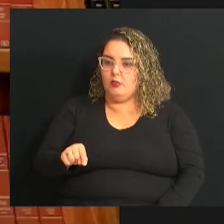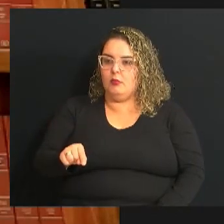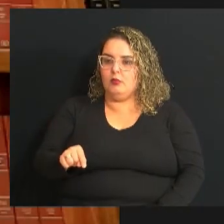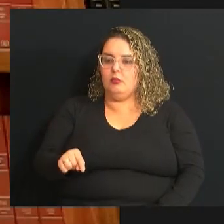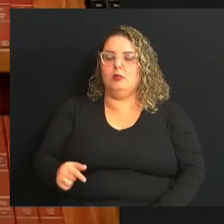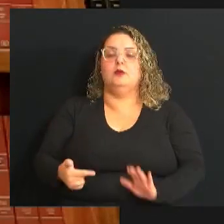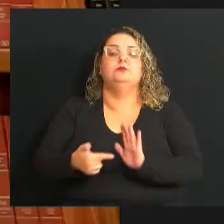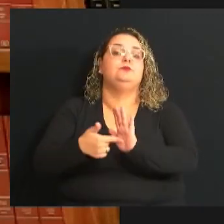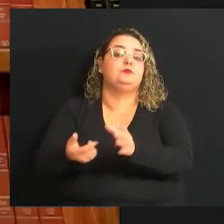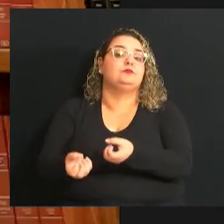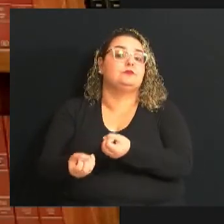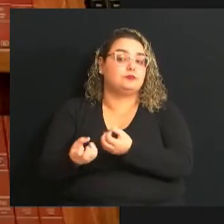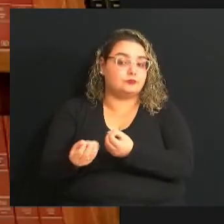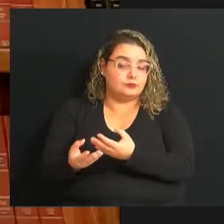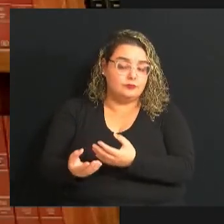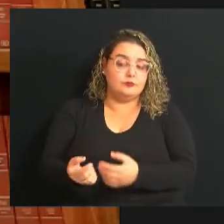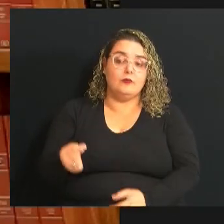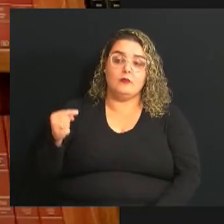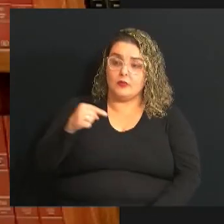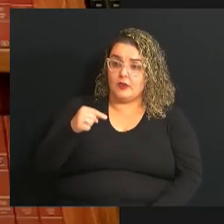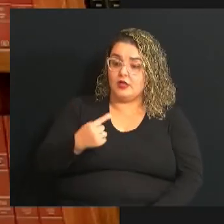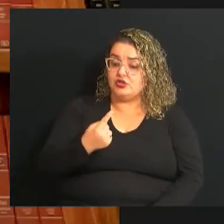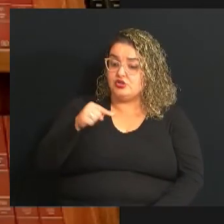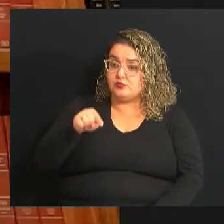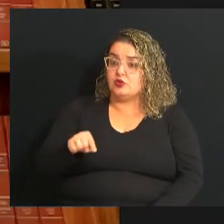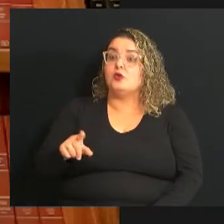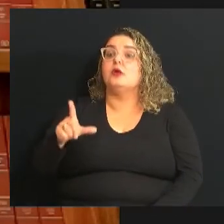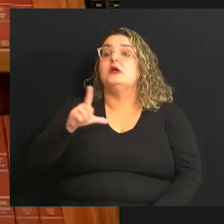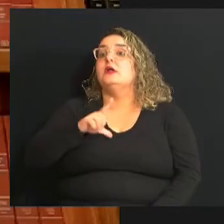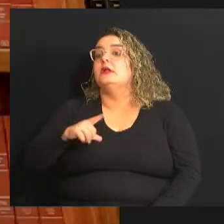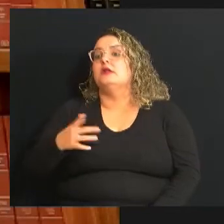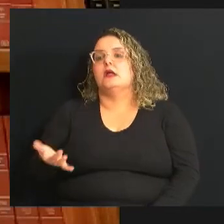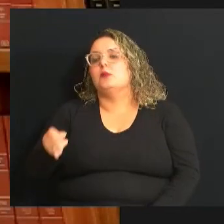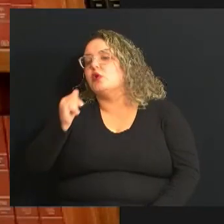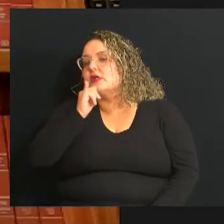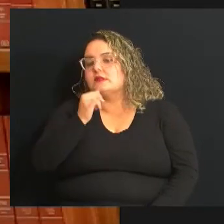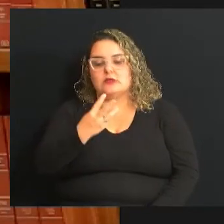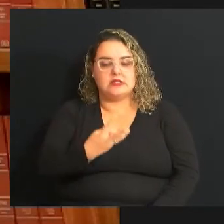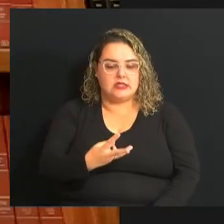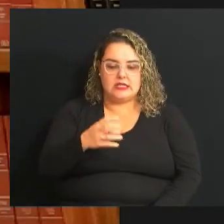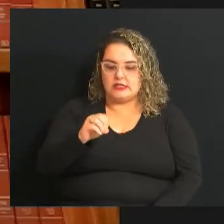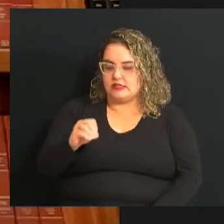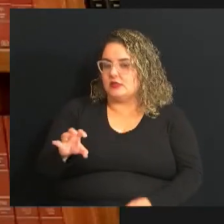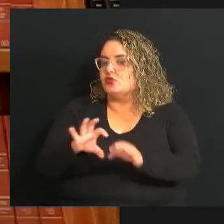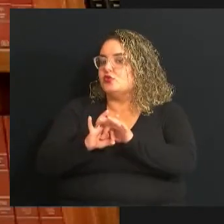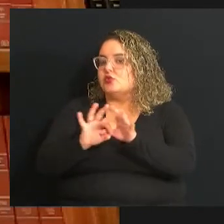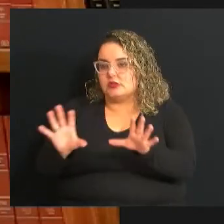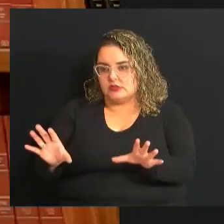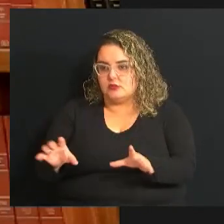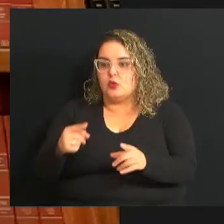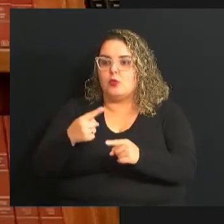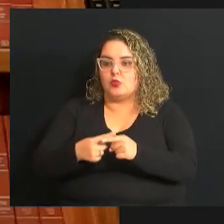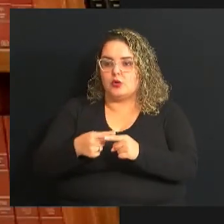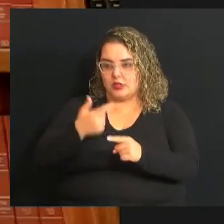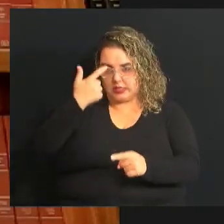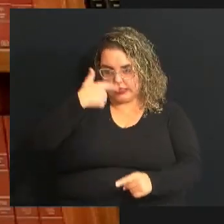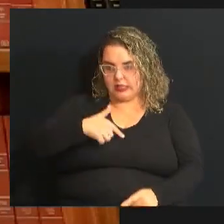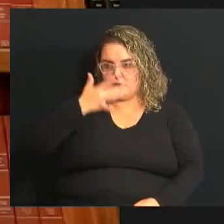sintomáticos respiratórios no SUS municipal. Olha só, de 30 de outubro a 5 de novembro,